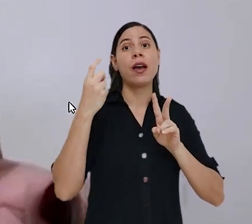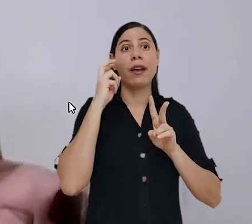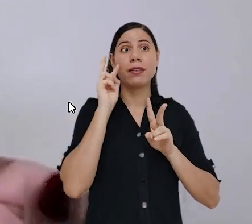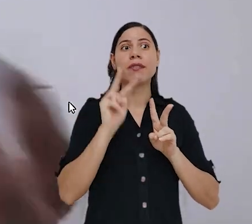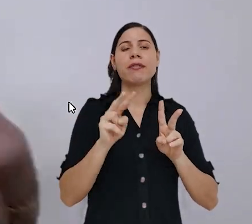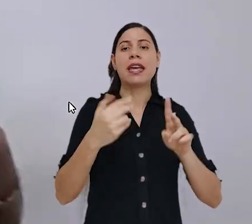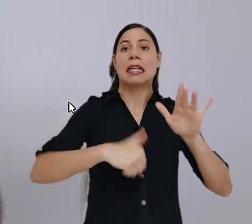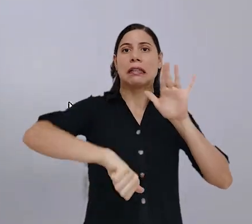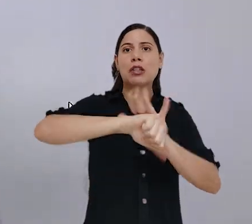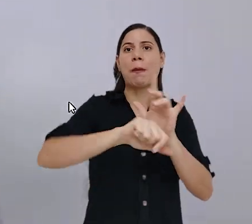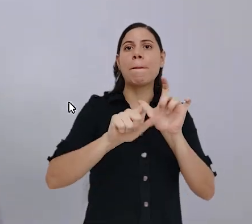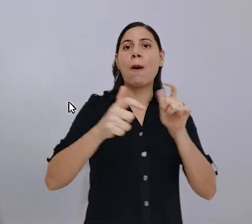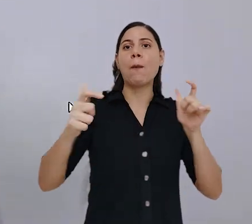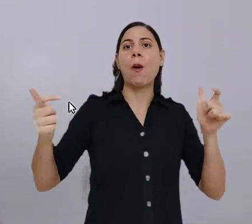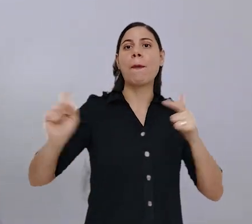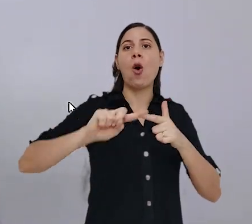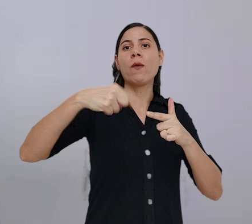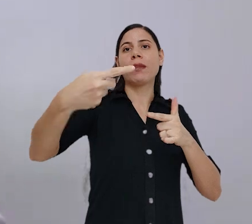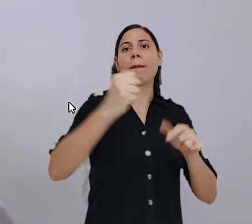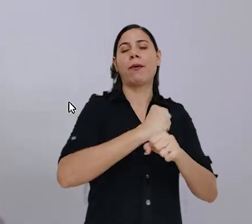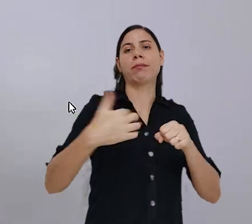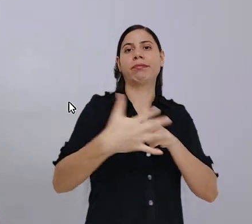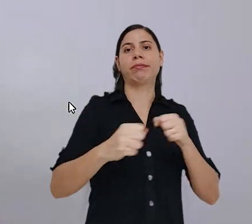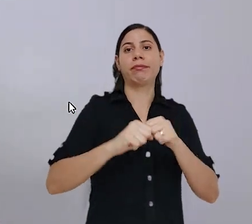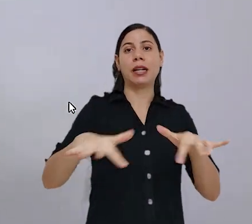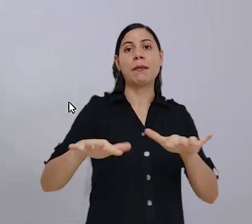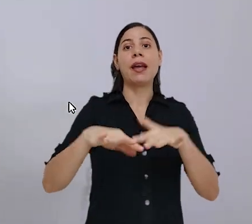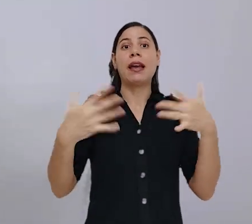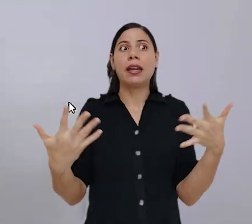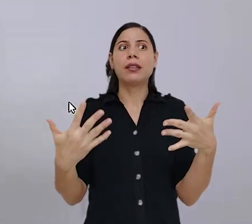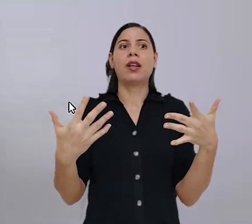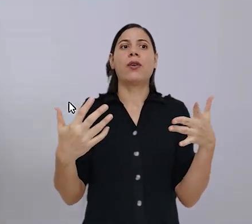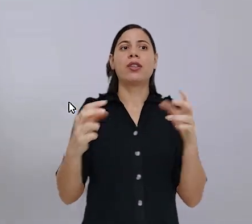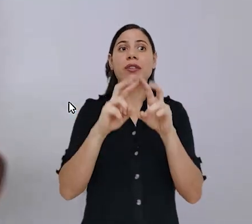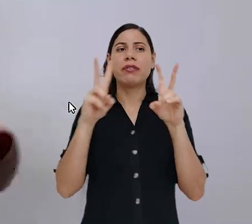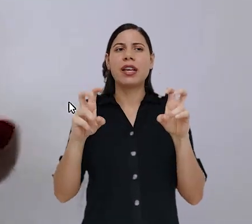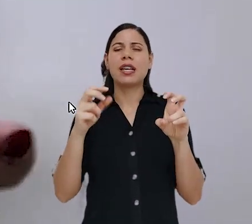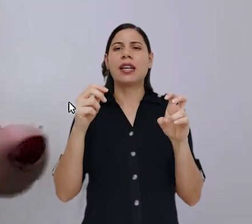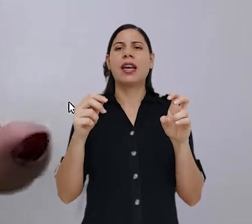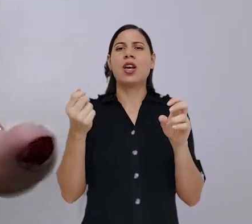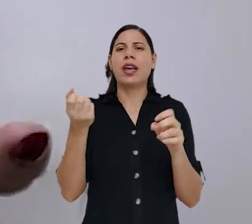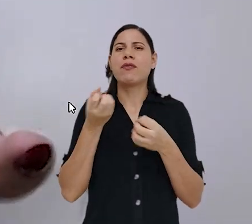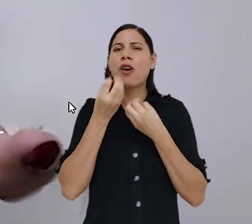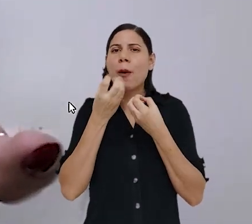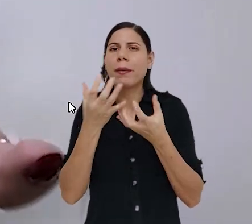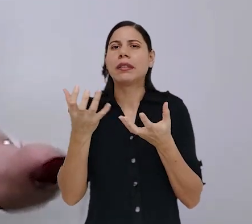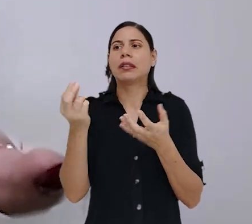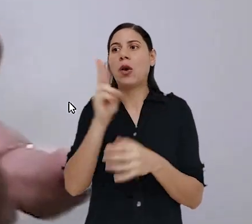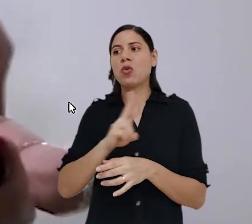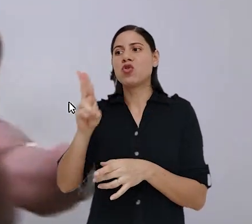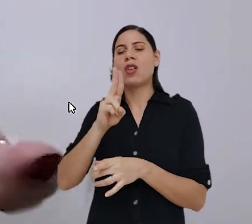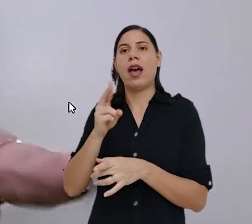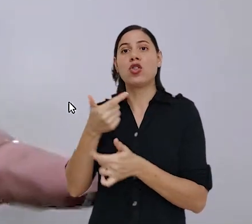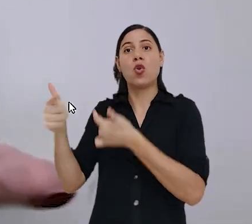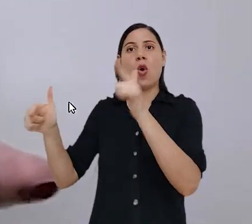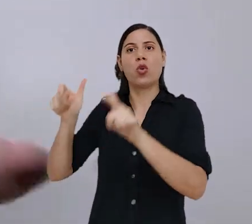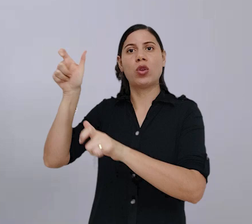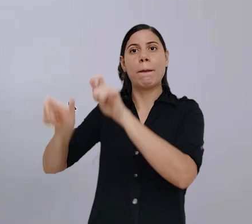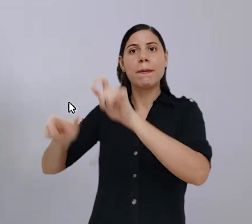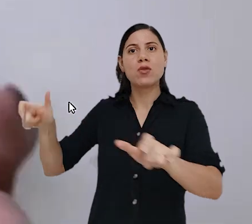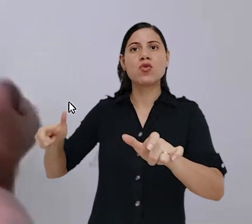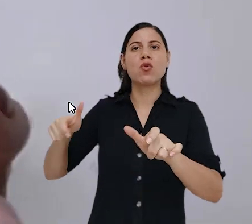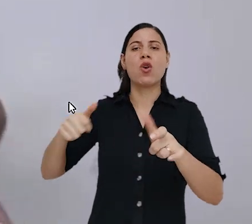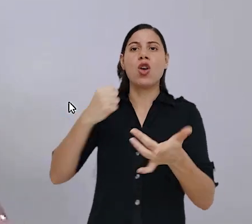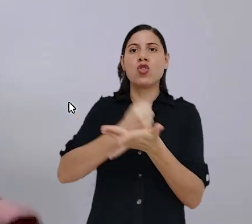muito grande pós-pandemia. Então, a gente vê que essa questão de negativação, uso de dados por terceiros também da nossa